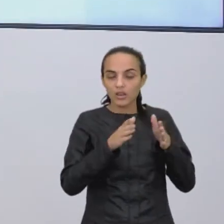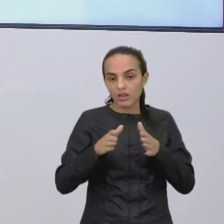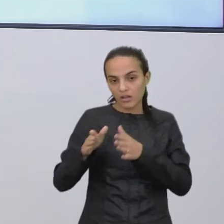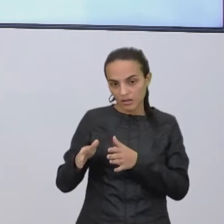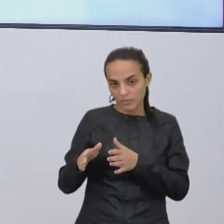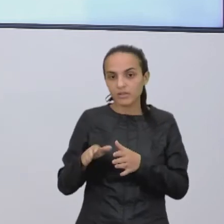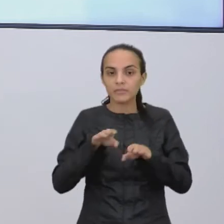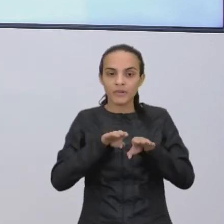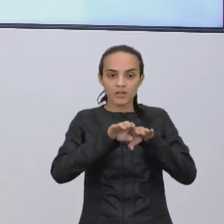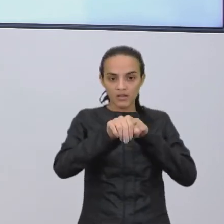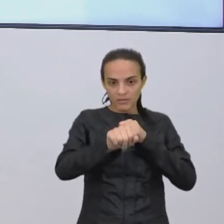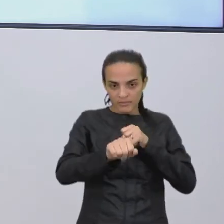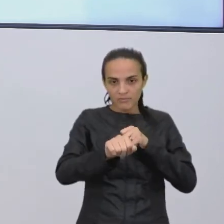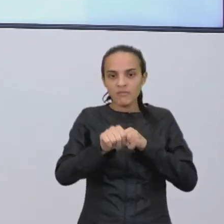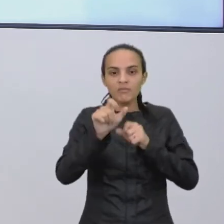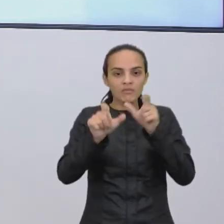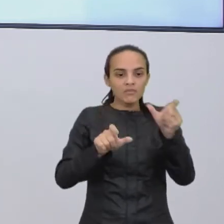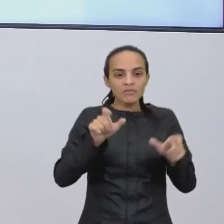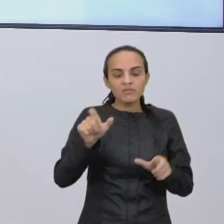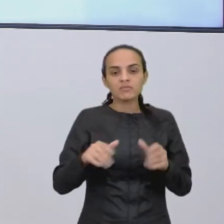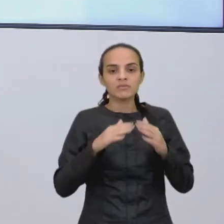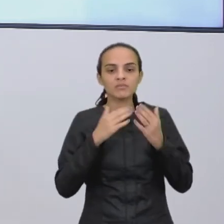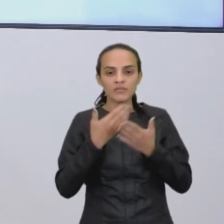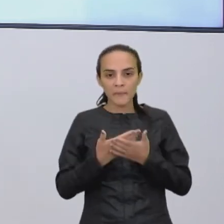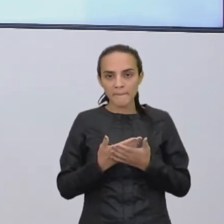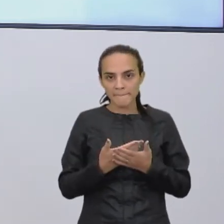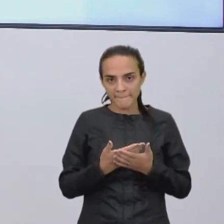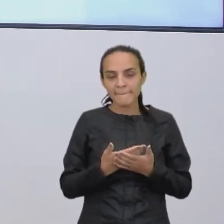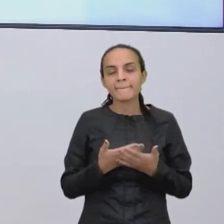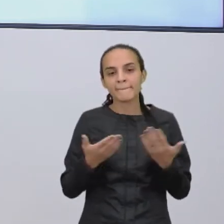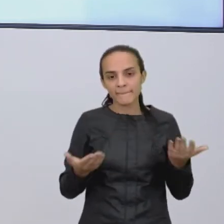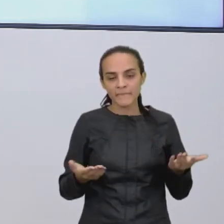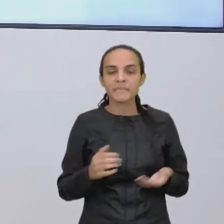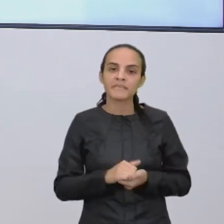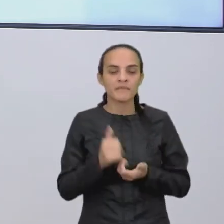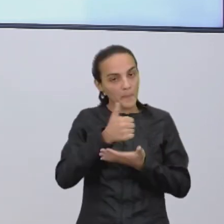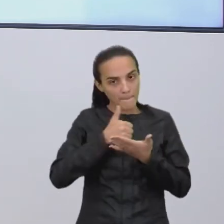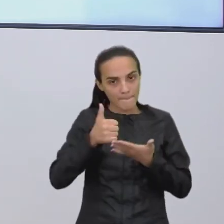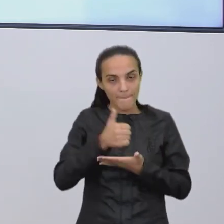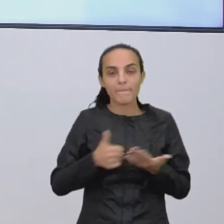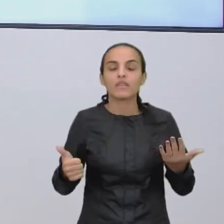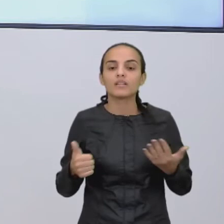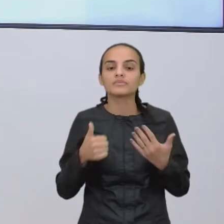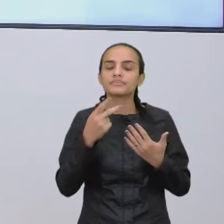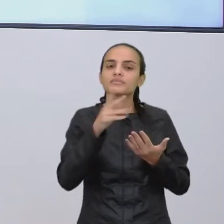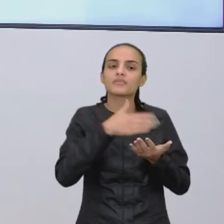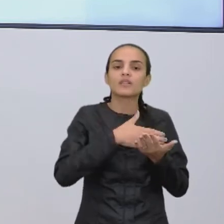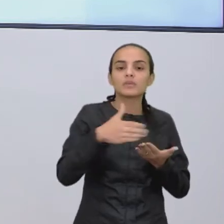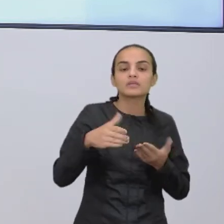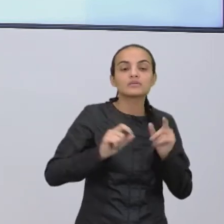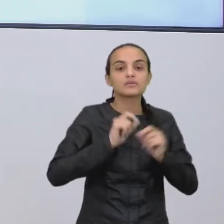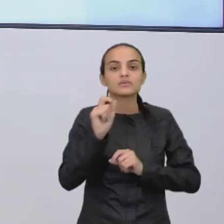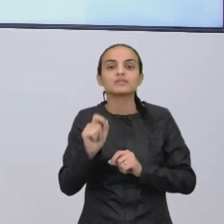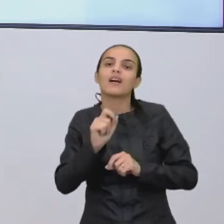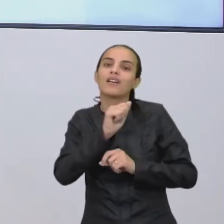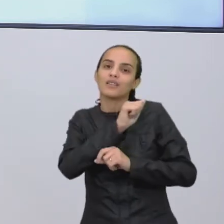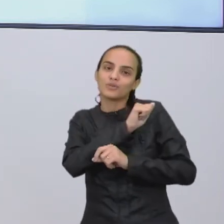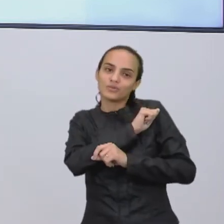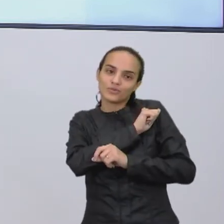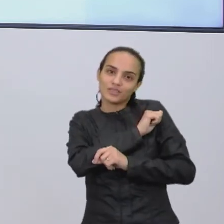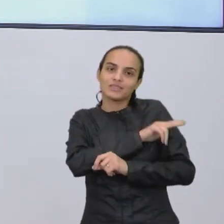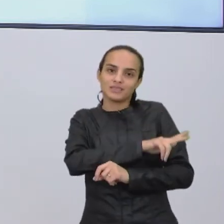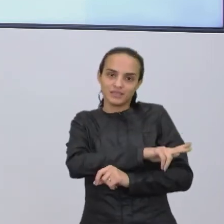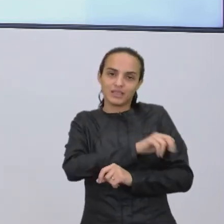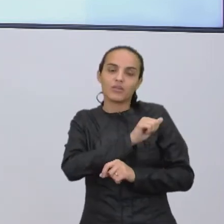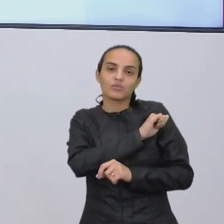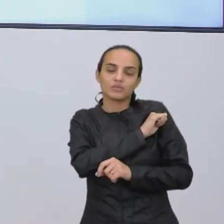Da formação do indivíduo na escola, né? Da educação básica. Então, onde que ela começa? Nos anos iniciais,